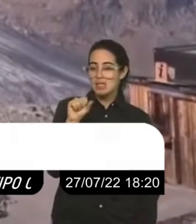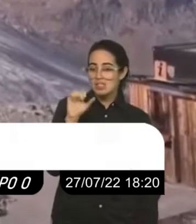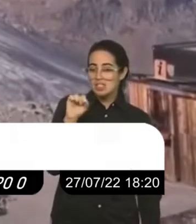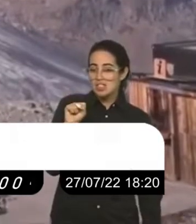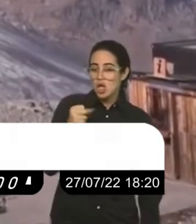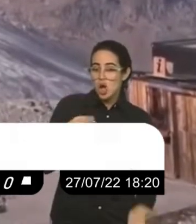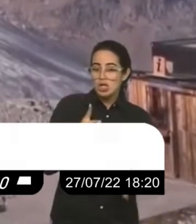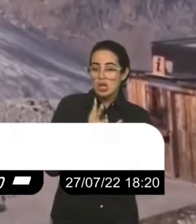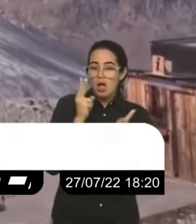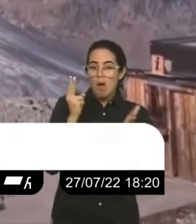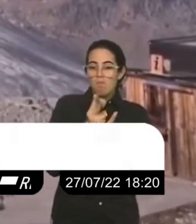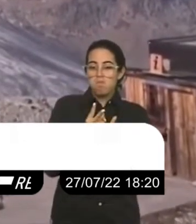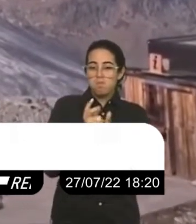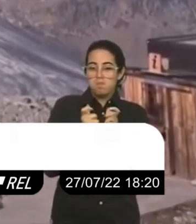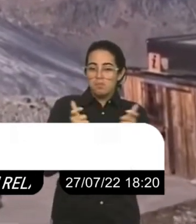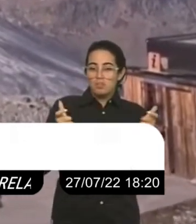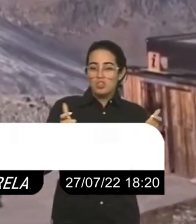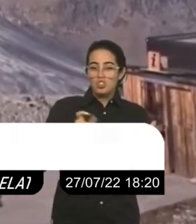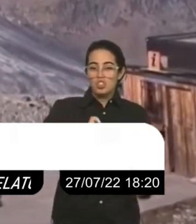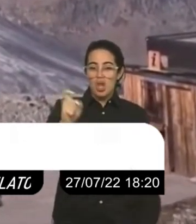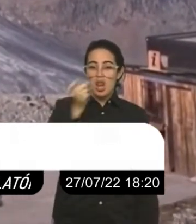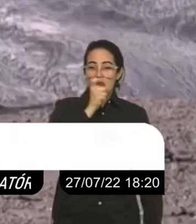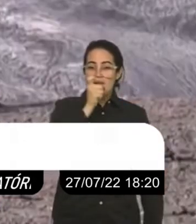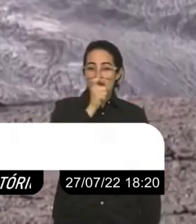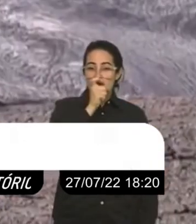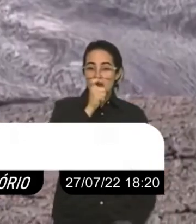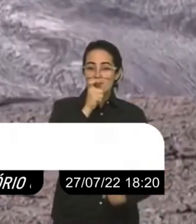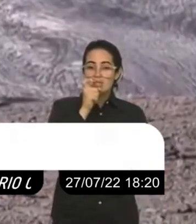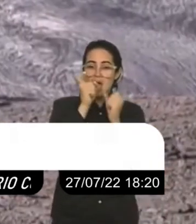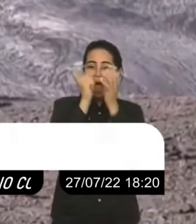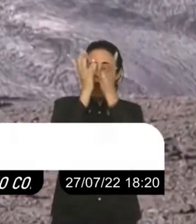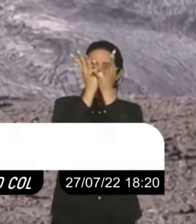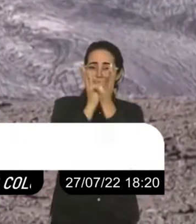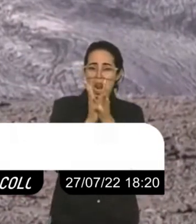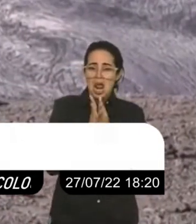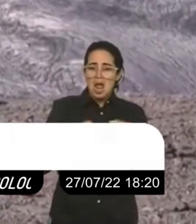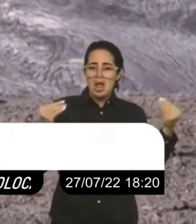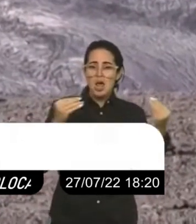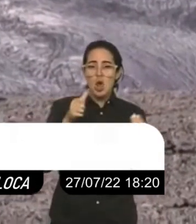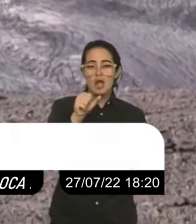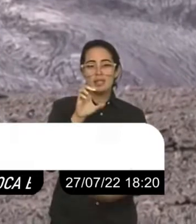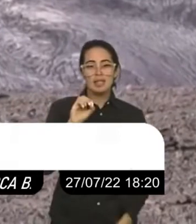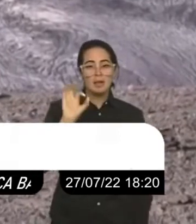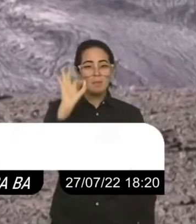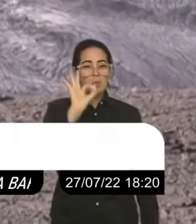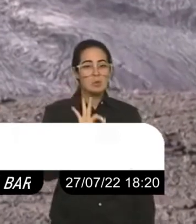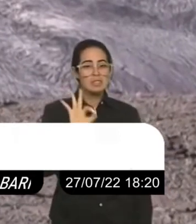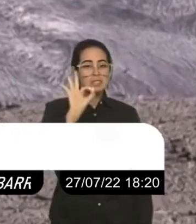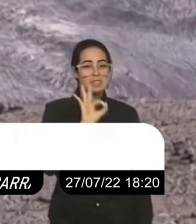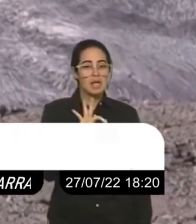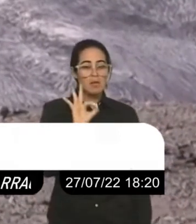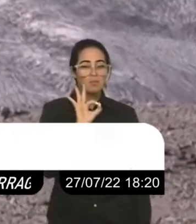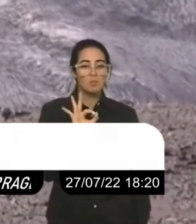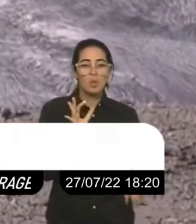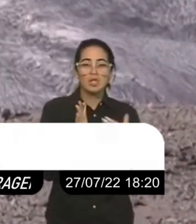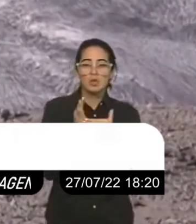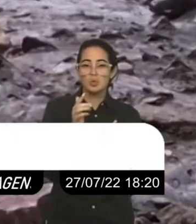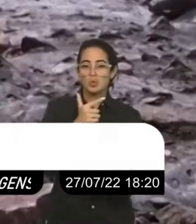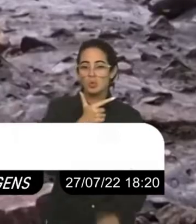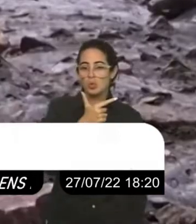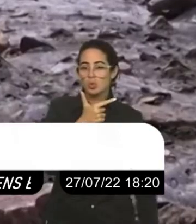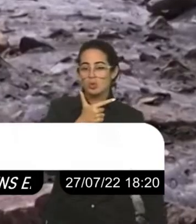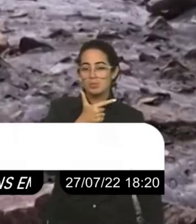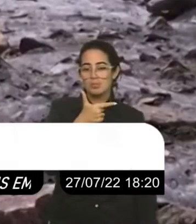continuarem a aumentar, as geleiras dos Alpes devem perder mais de 80% da massa atual até 2100.